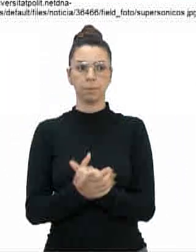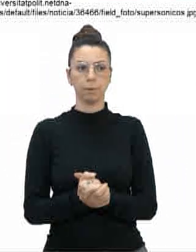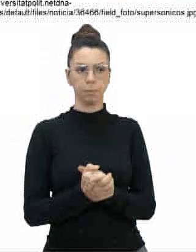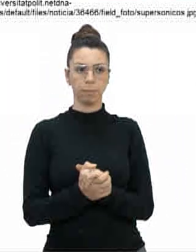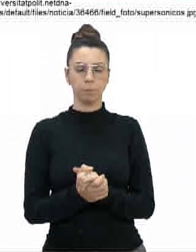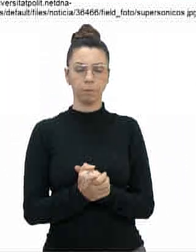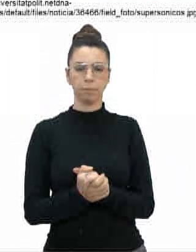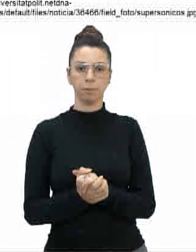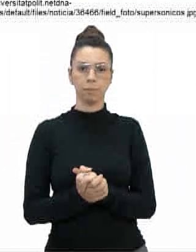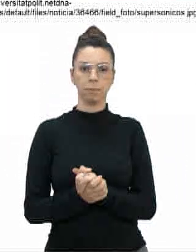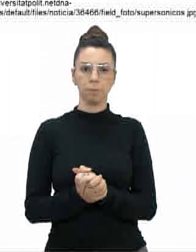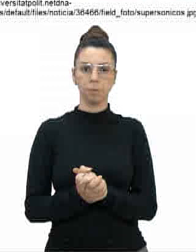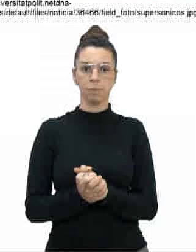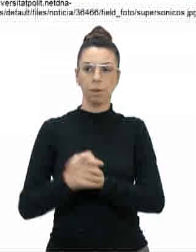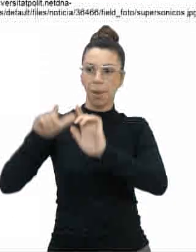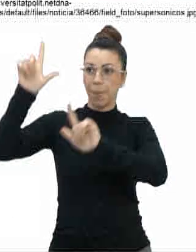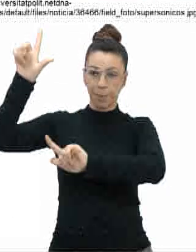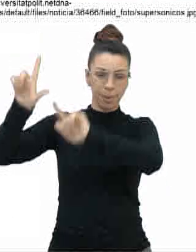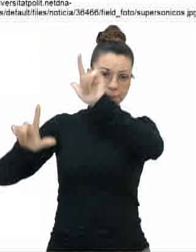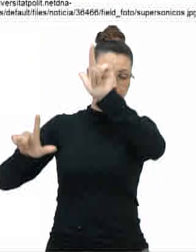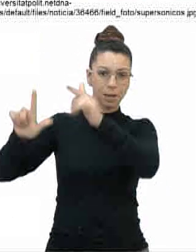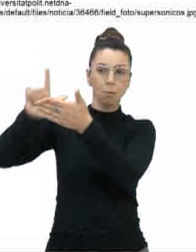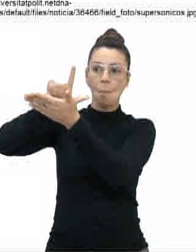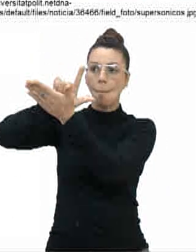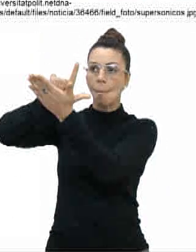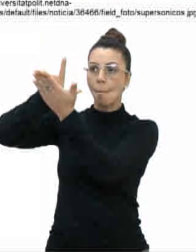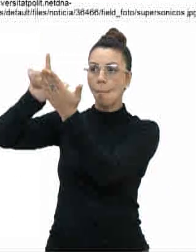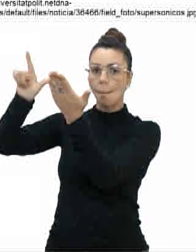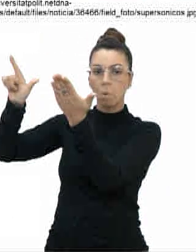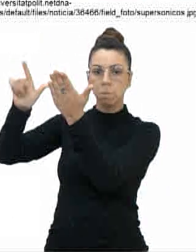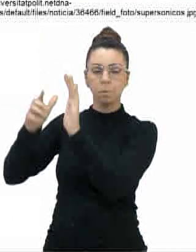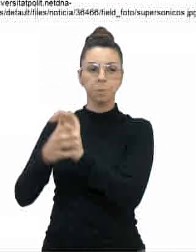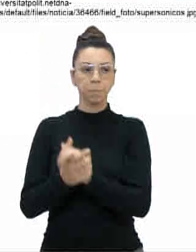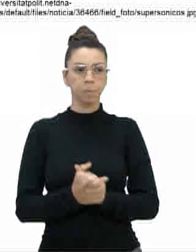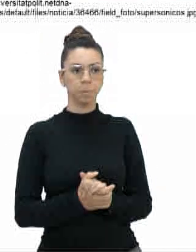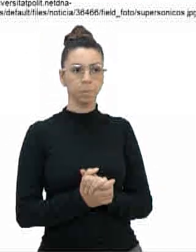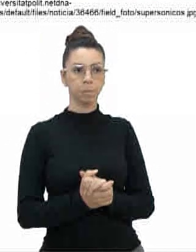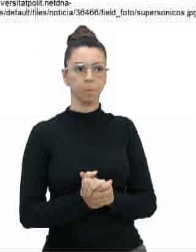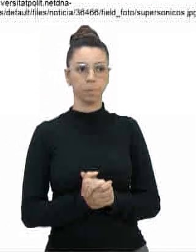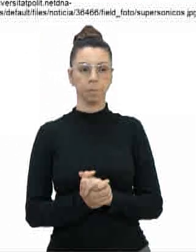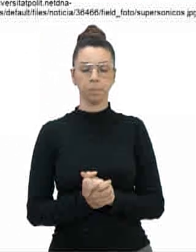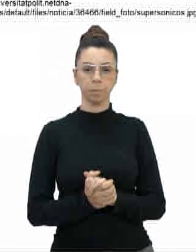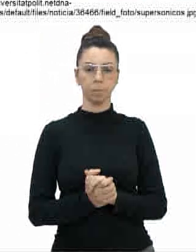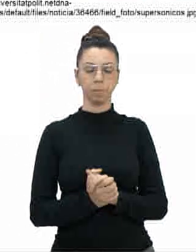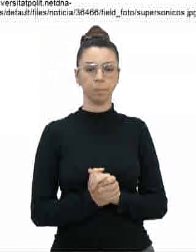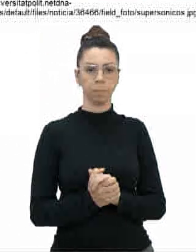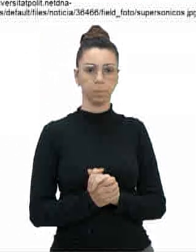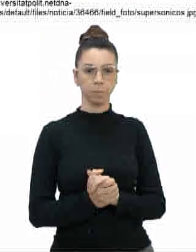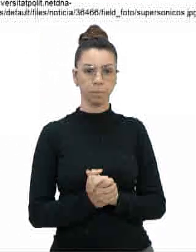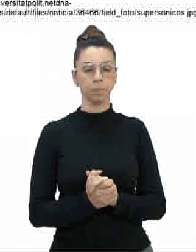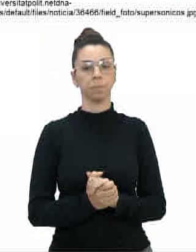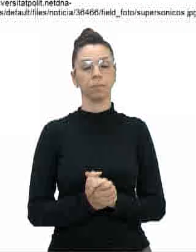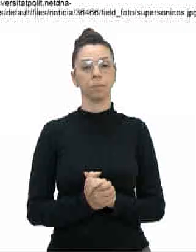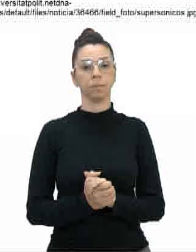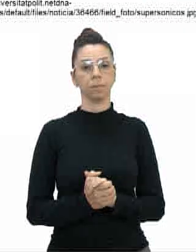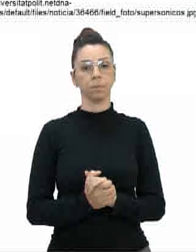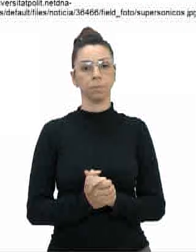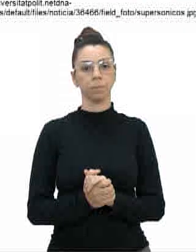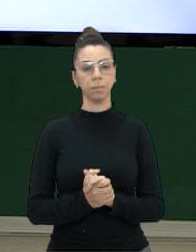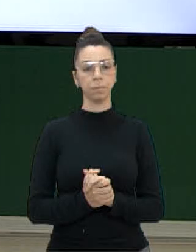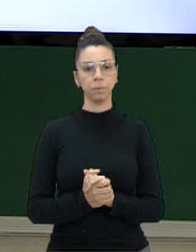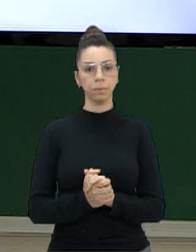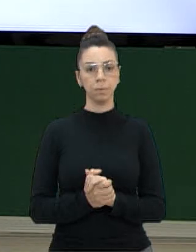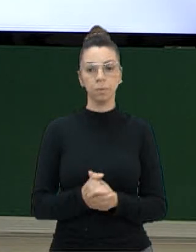a televisão plana que estávamos discutindo antes. Em la mano, mira, uns aparatos, mando à